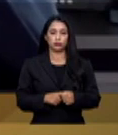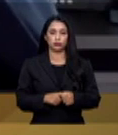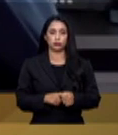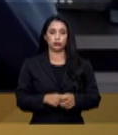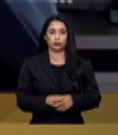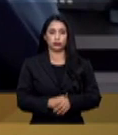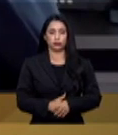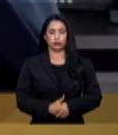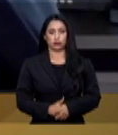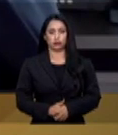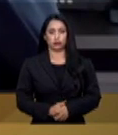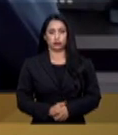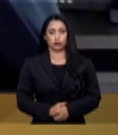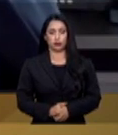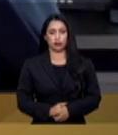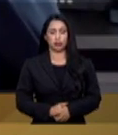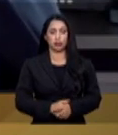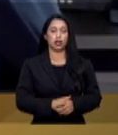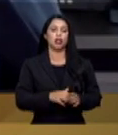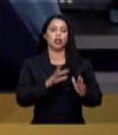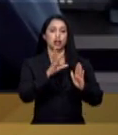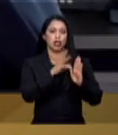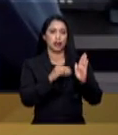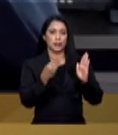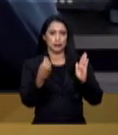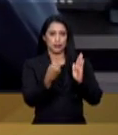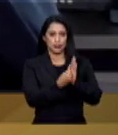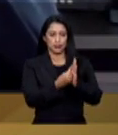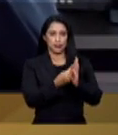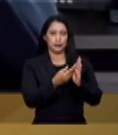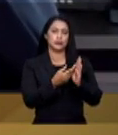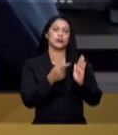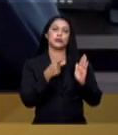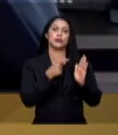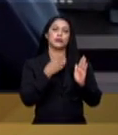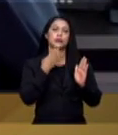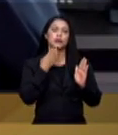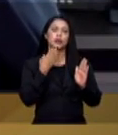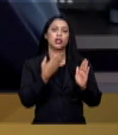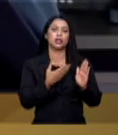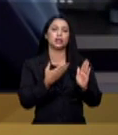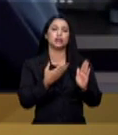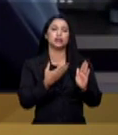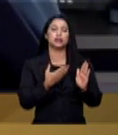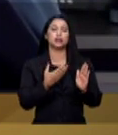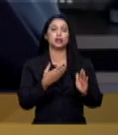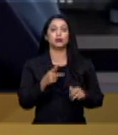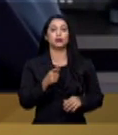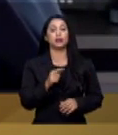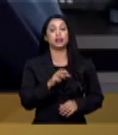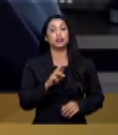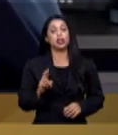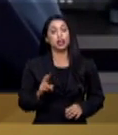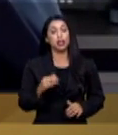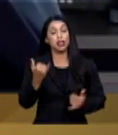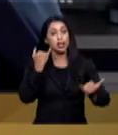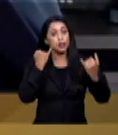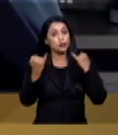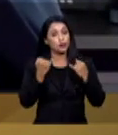a petição do Procurador-Geral da República, informa a